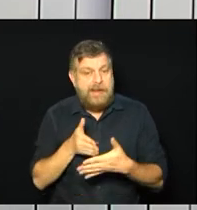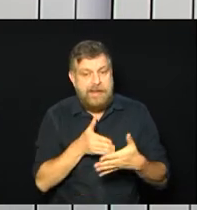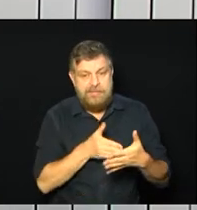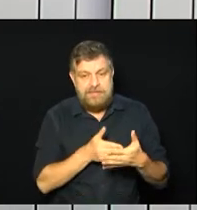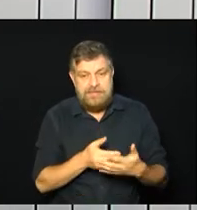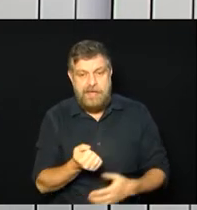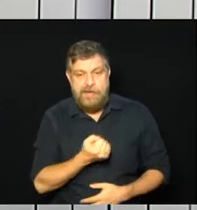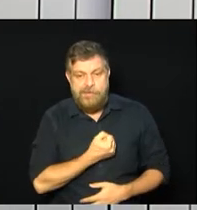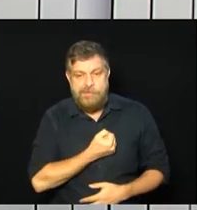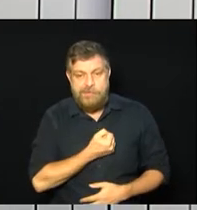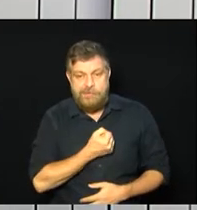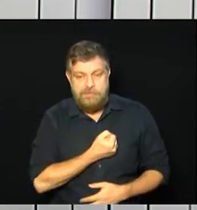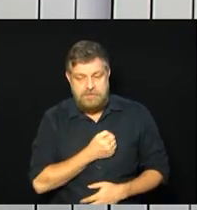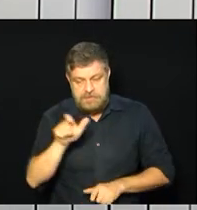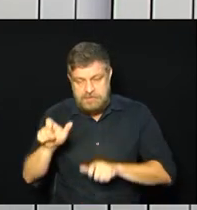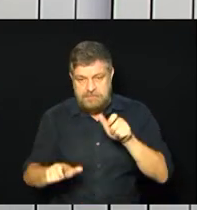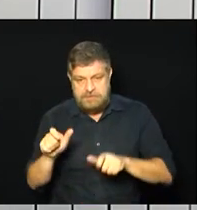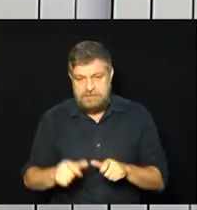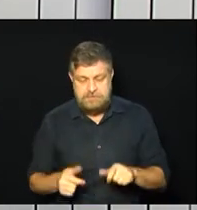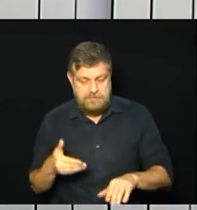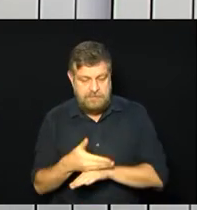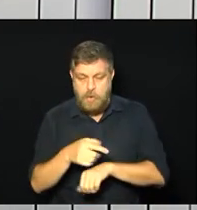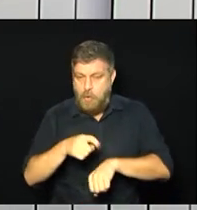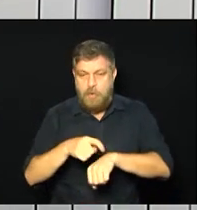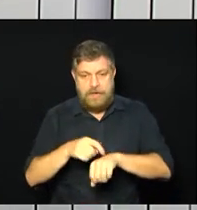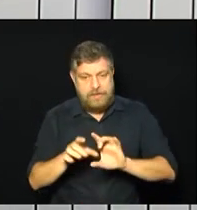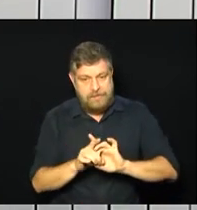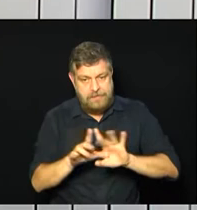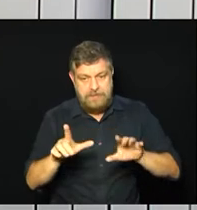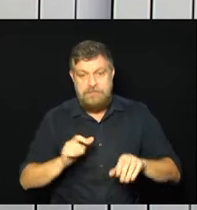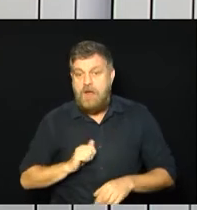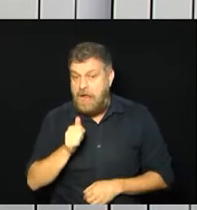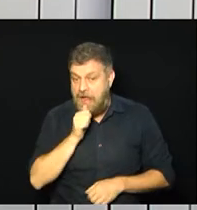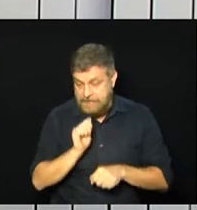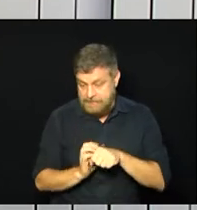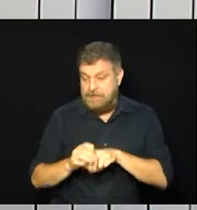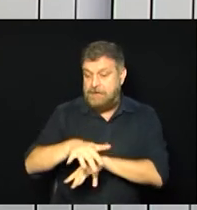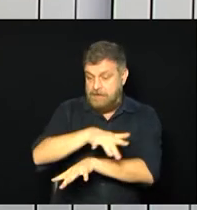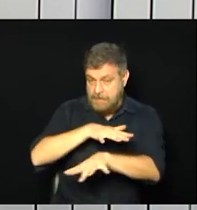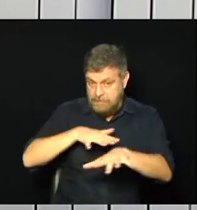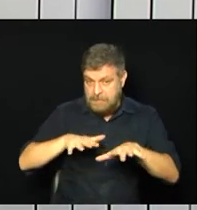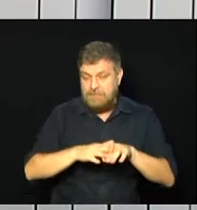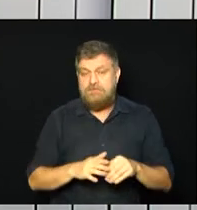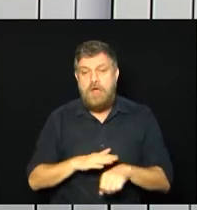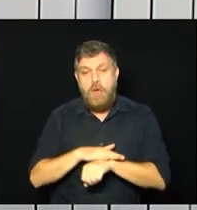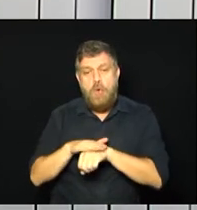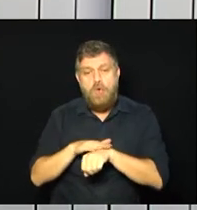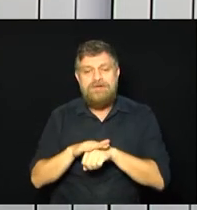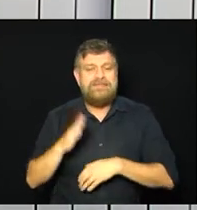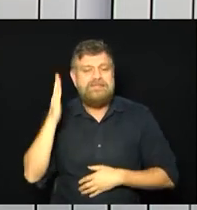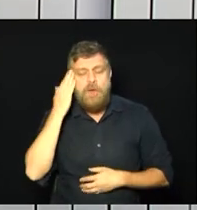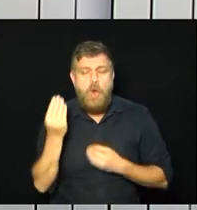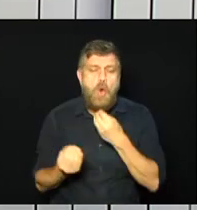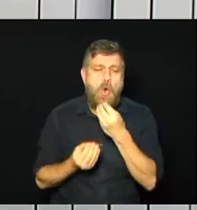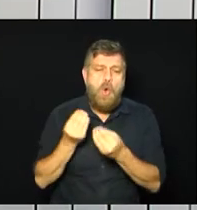de capacidade, horário de atendimento, mas ainda estamos em pandemia. Então, para saber a